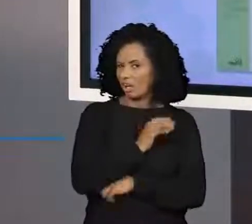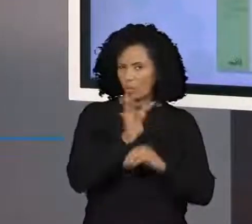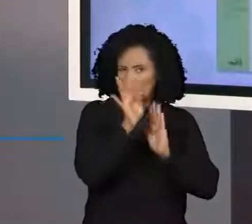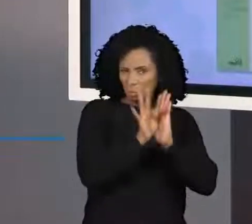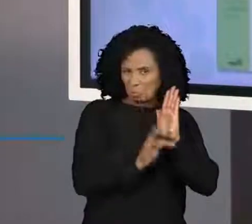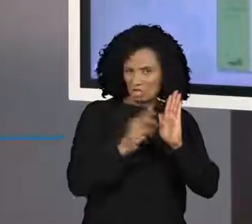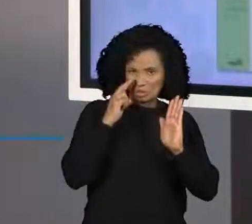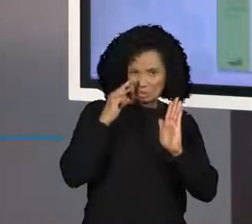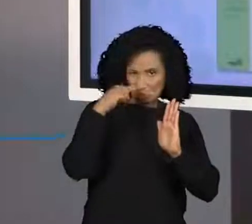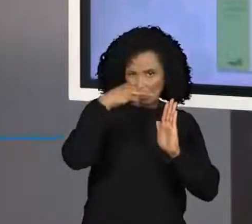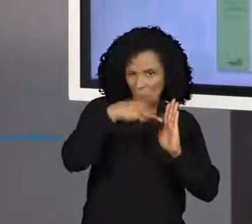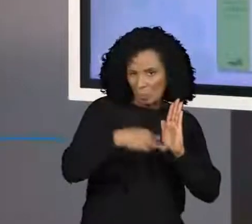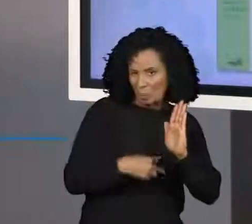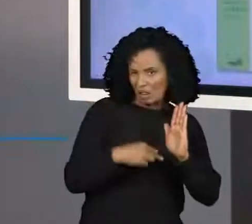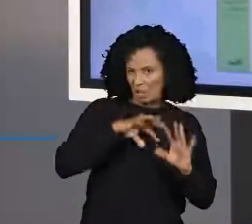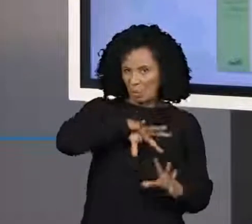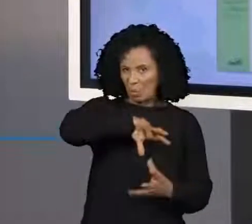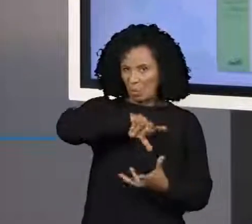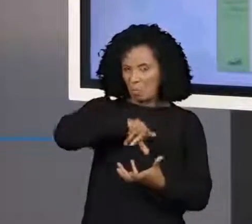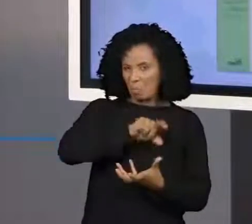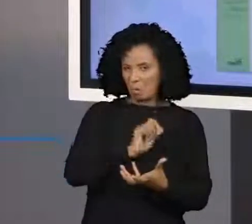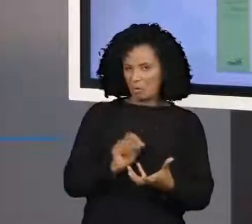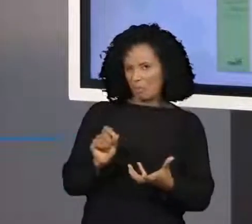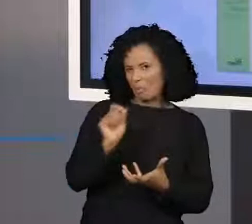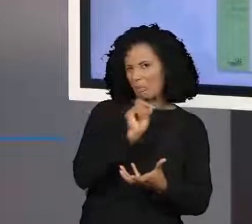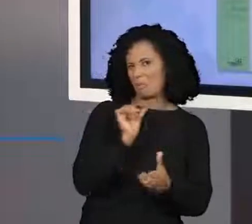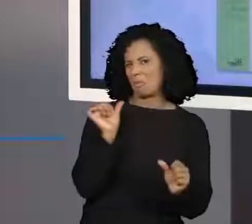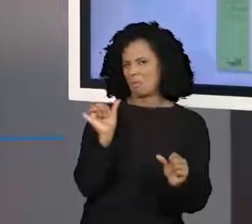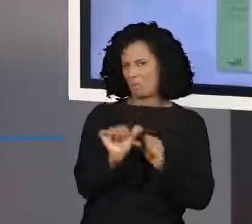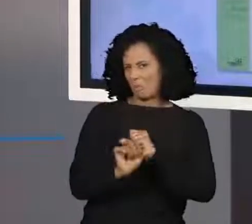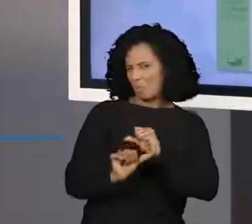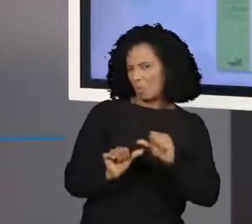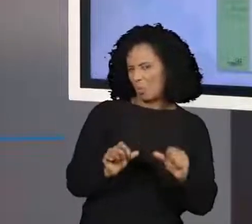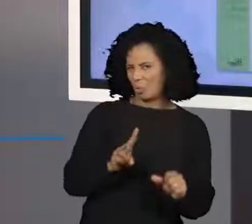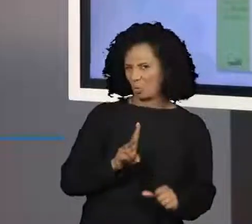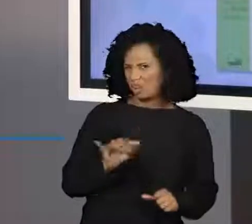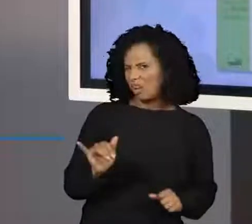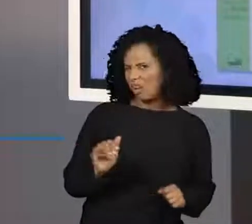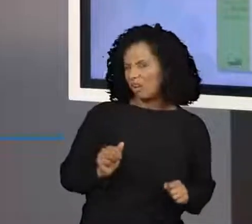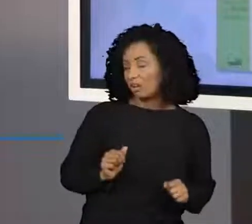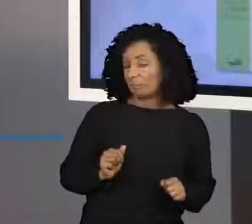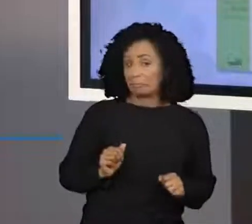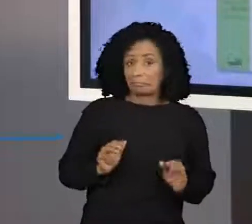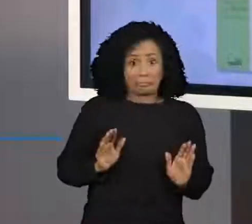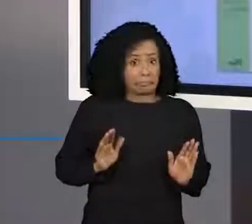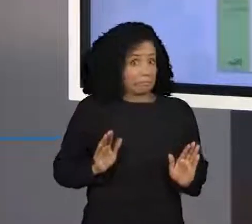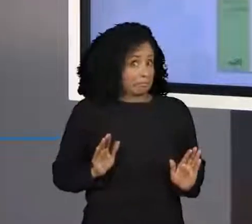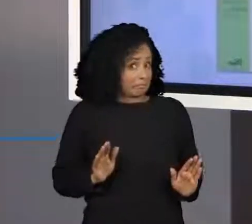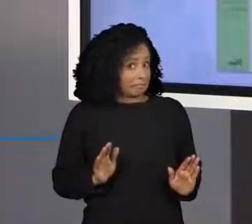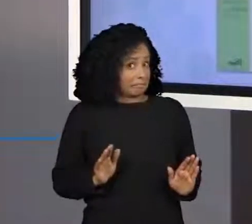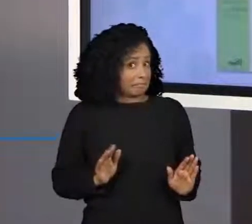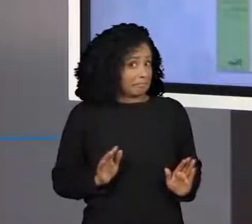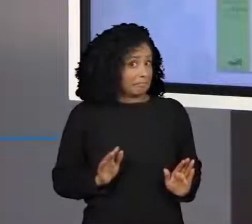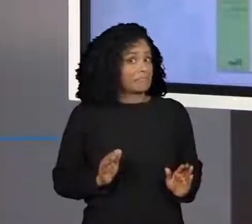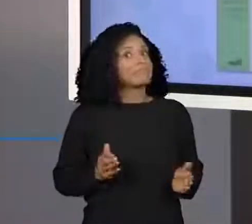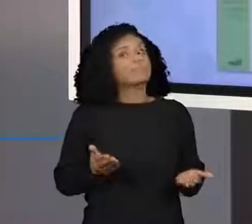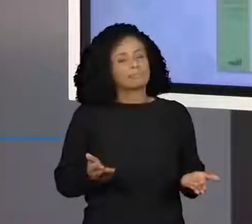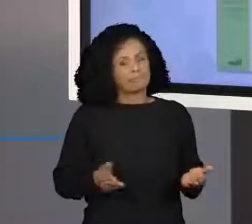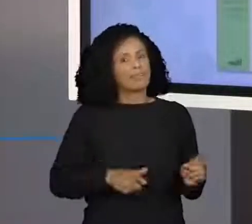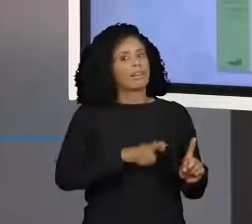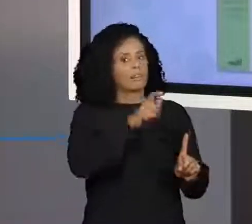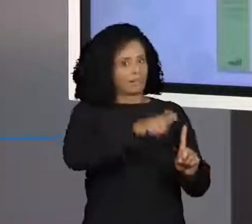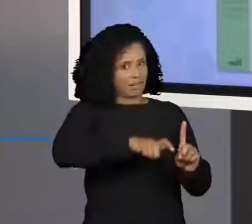texto científico é bem escrito, ele traz a informação correta, certa, científica. As